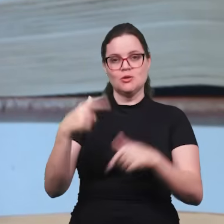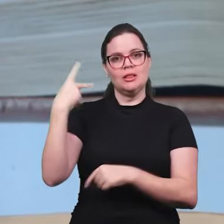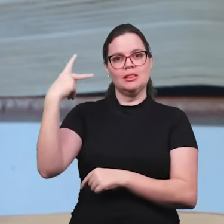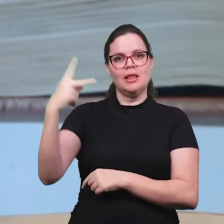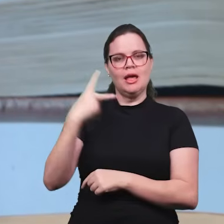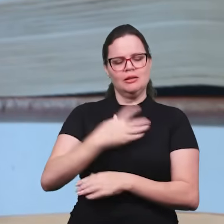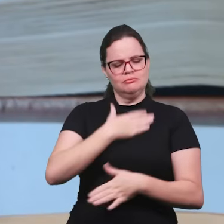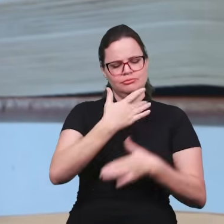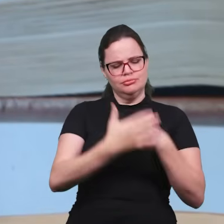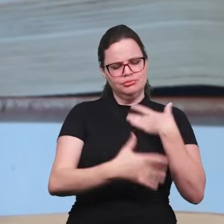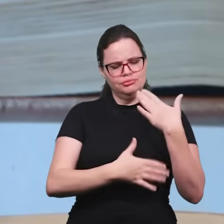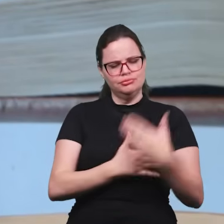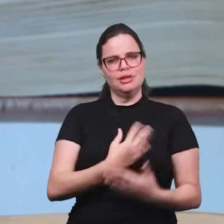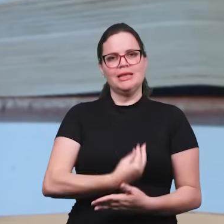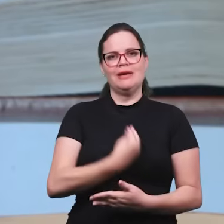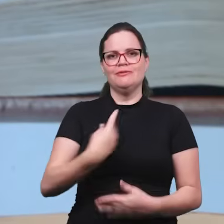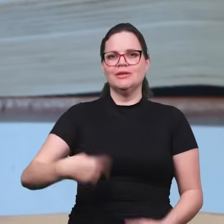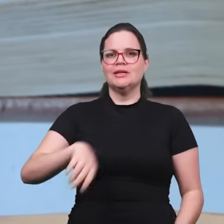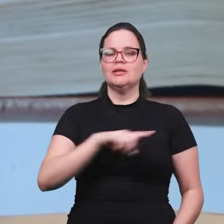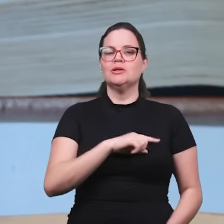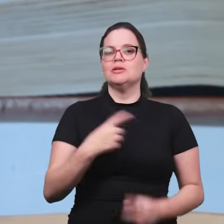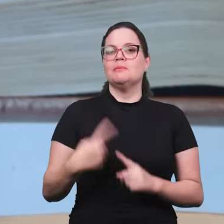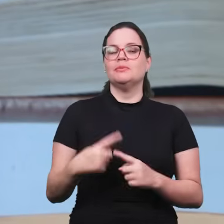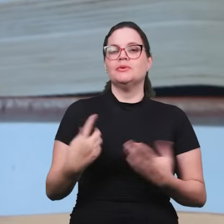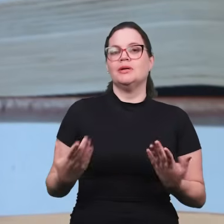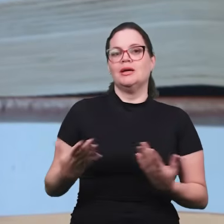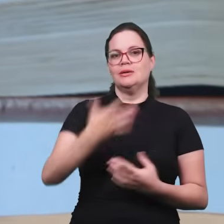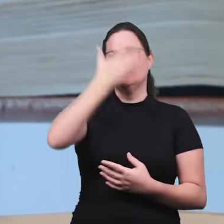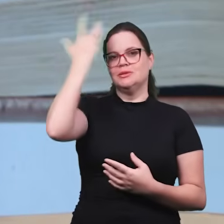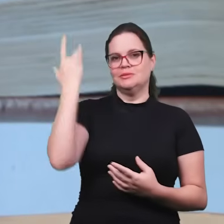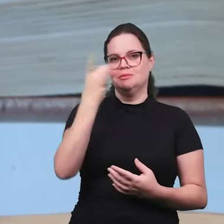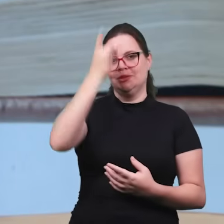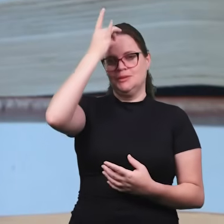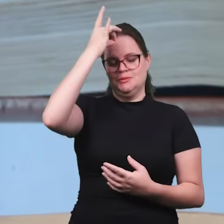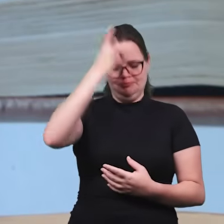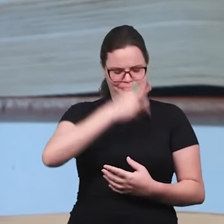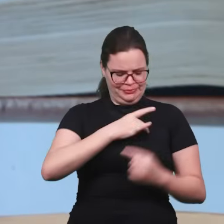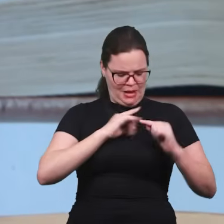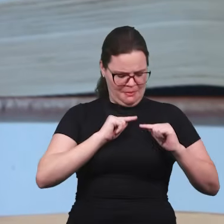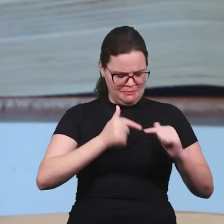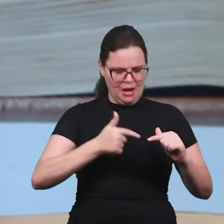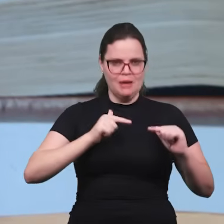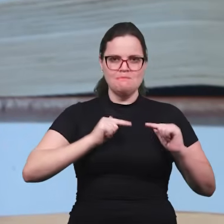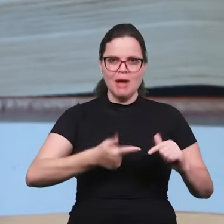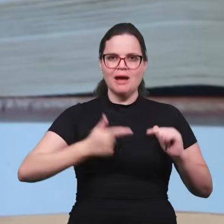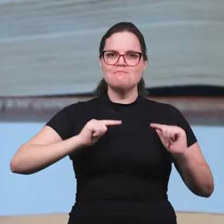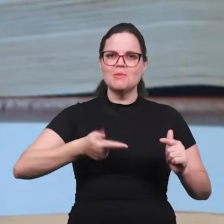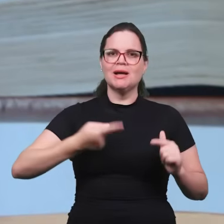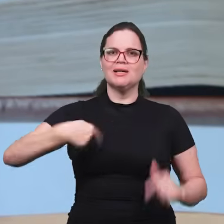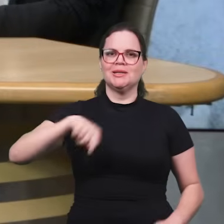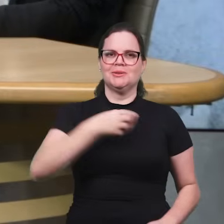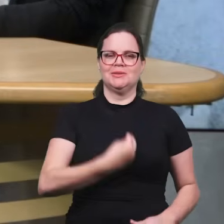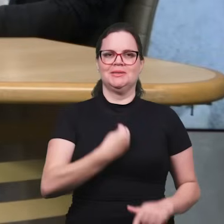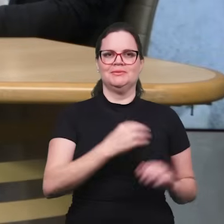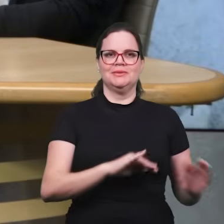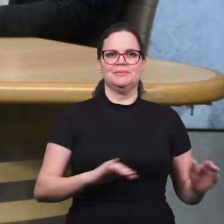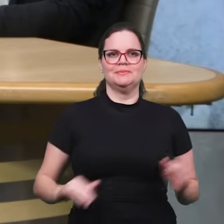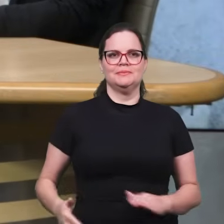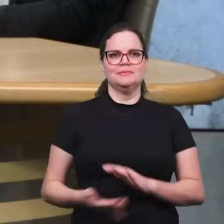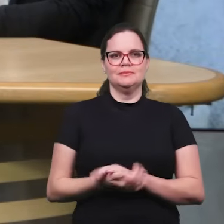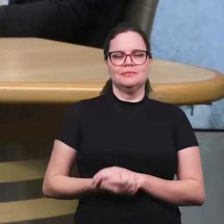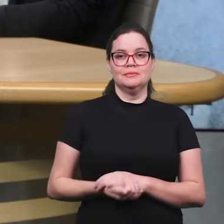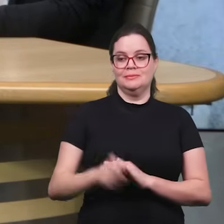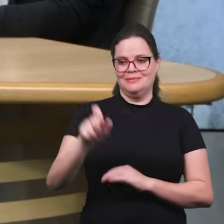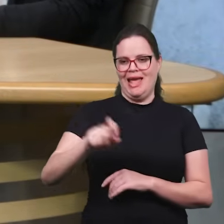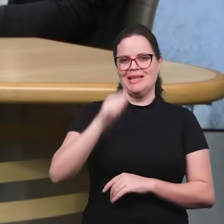nascendo na nossa vida. Por quê? Porque o Espírito Santo, o Espírito do Senhor está operando na nossa vida. Glória a Deus. Ela entendeu